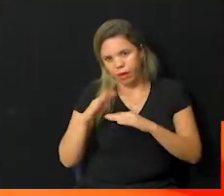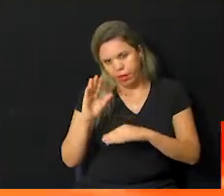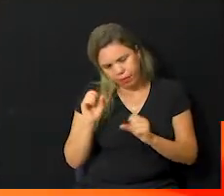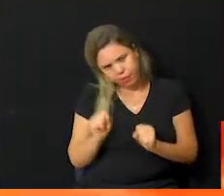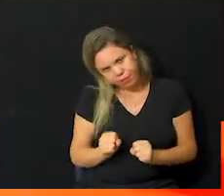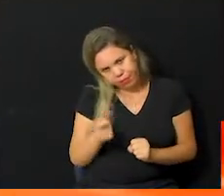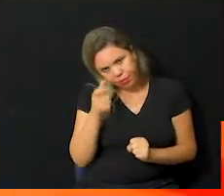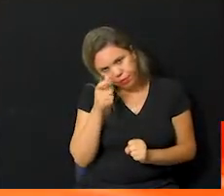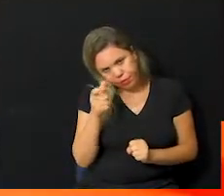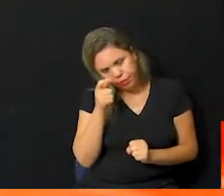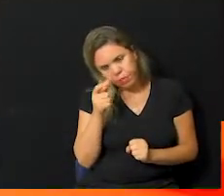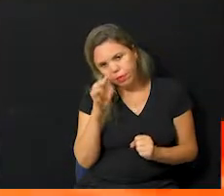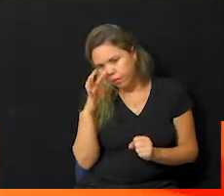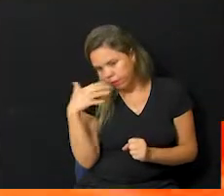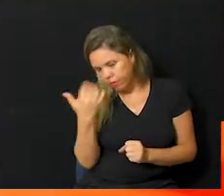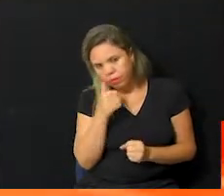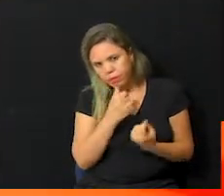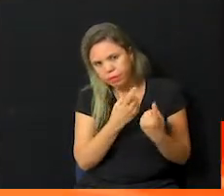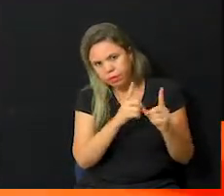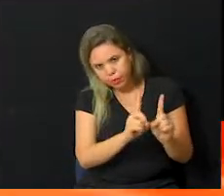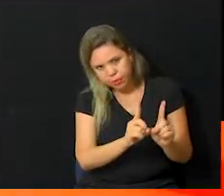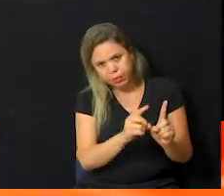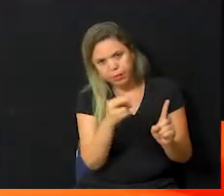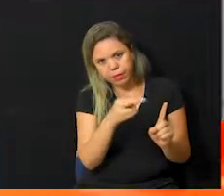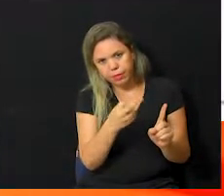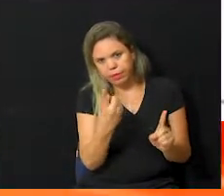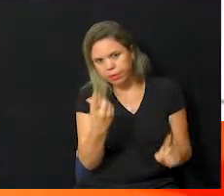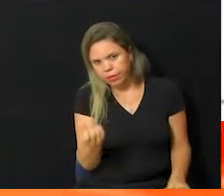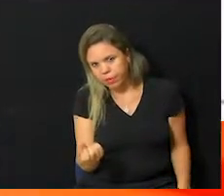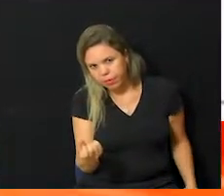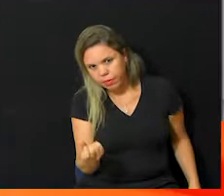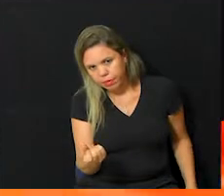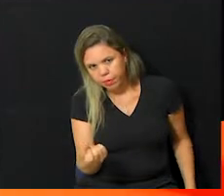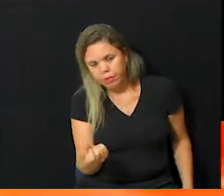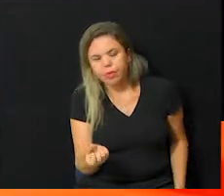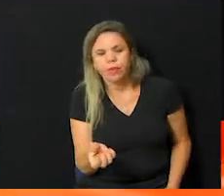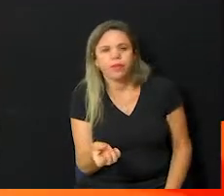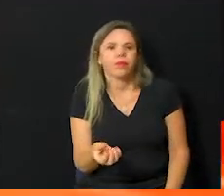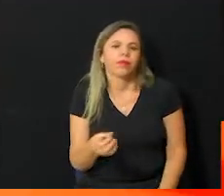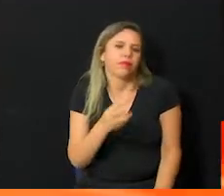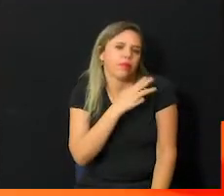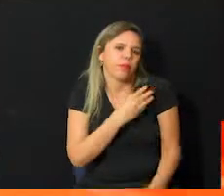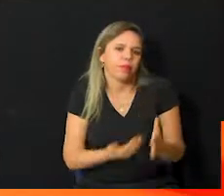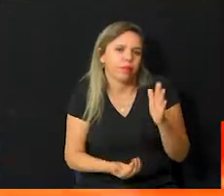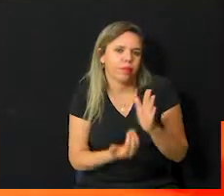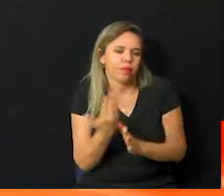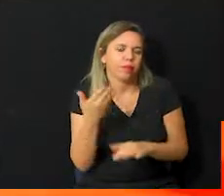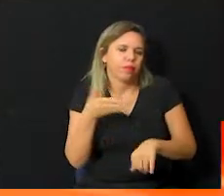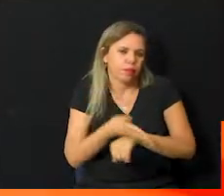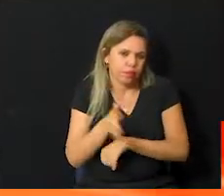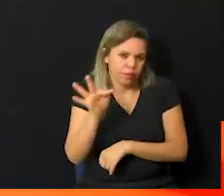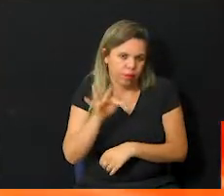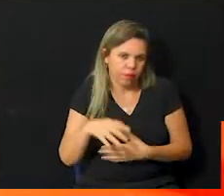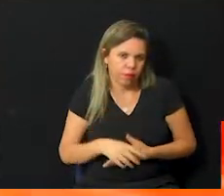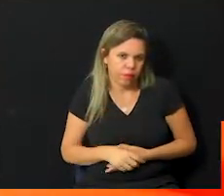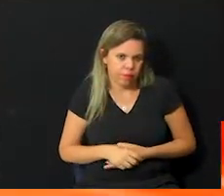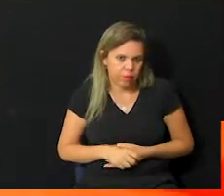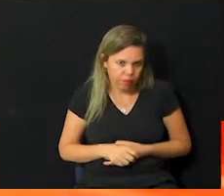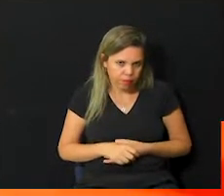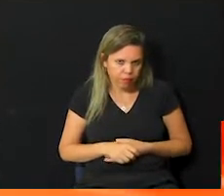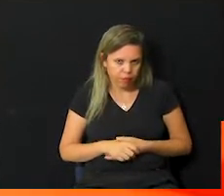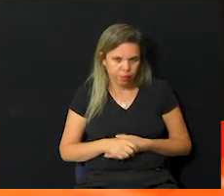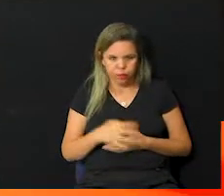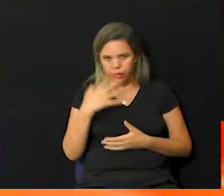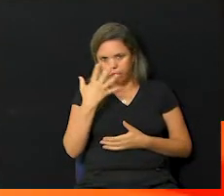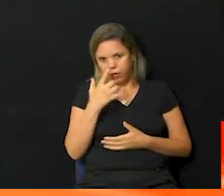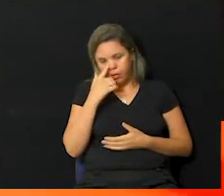16 anos. É um romance universitário bem focado em meninas mesmo, entre 16, que estão saindo ali do ensino médio e entrando na faculdade.